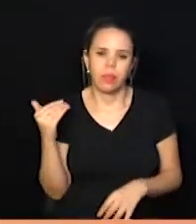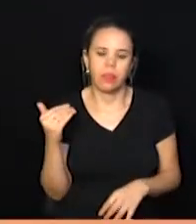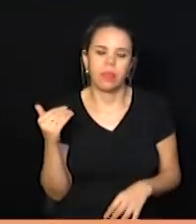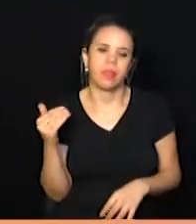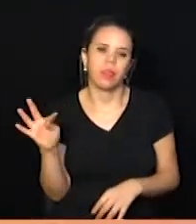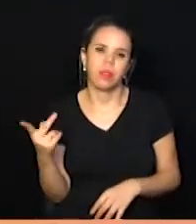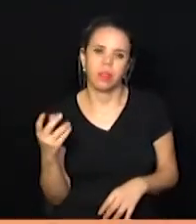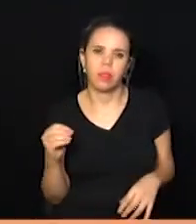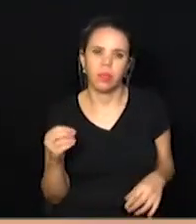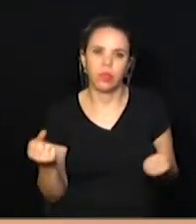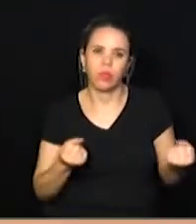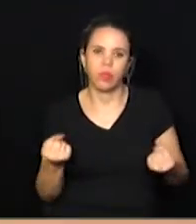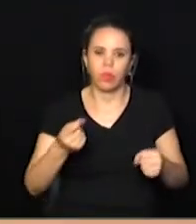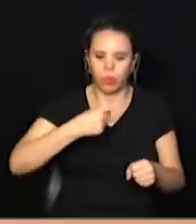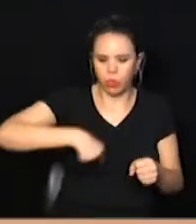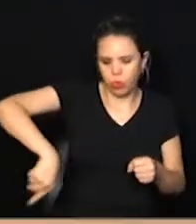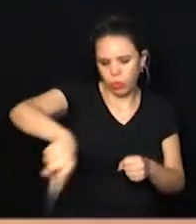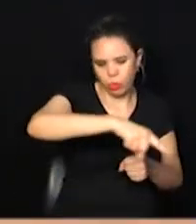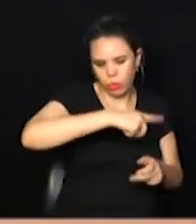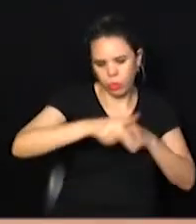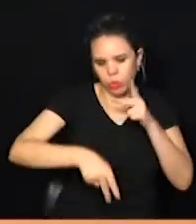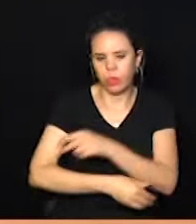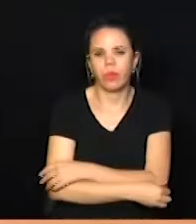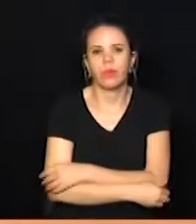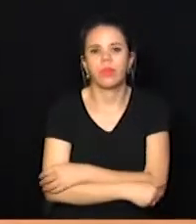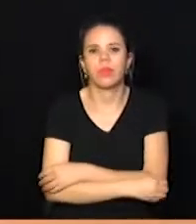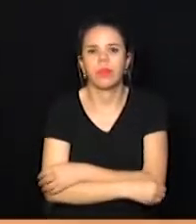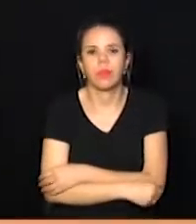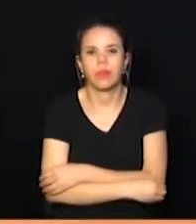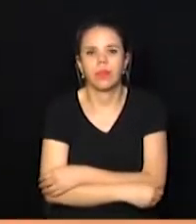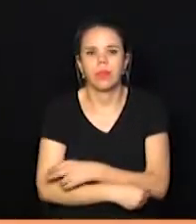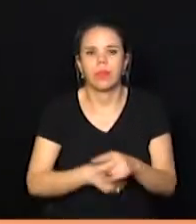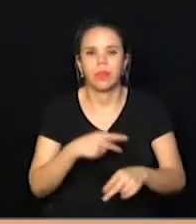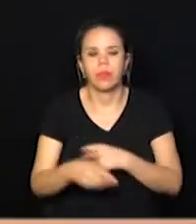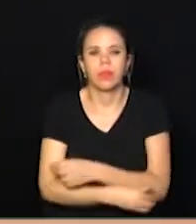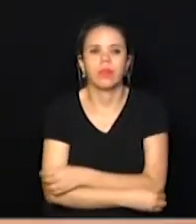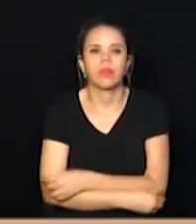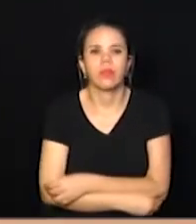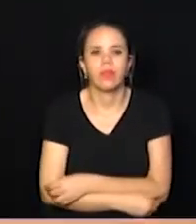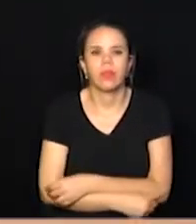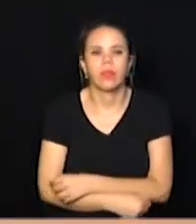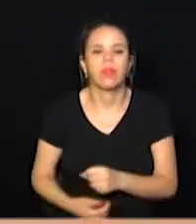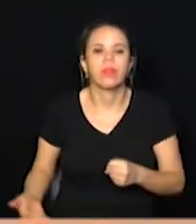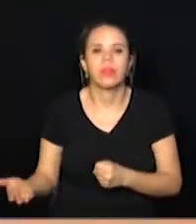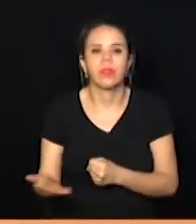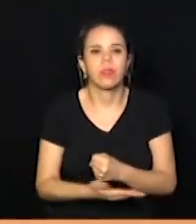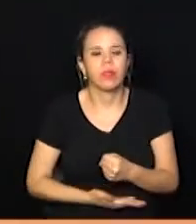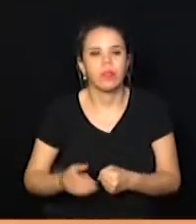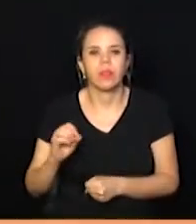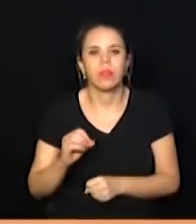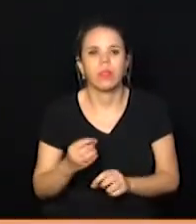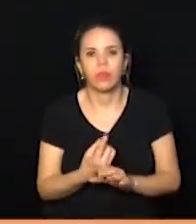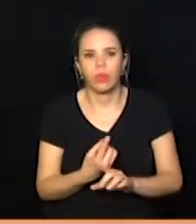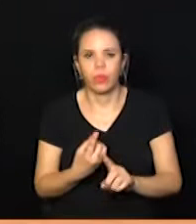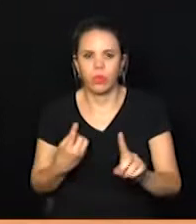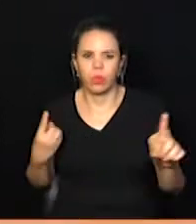foi o carro cercado de pessoas, todo mundo próximo, ou seja, a premissa básica do